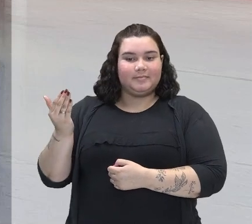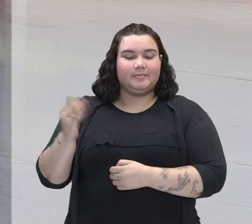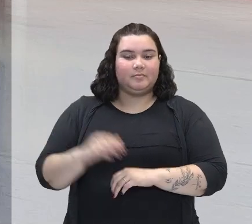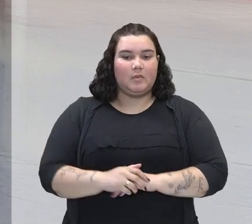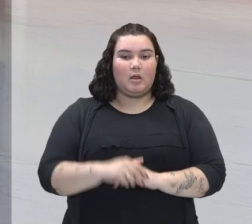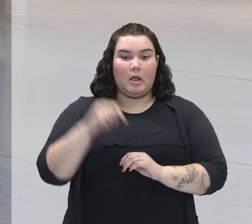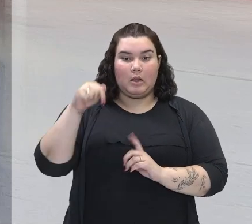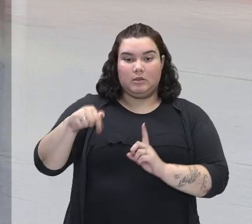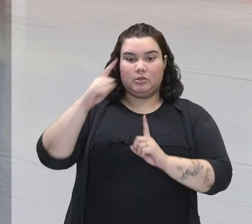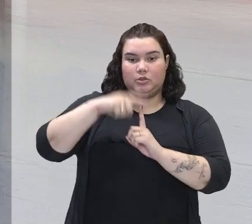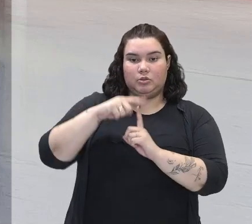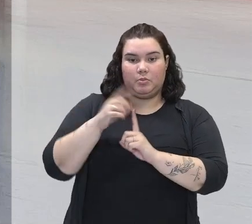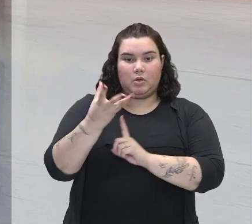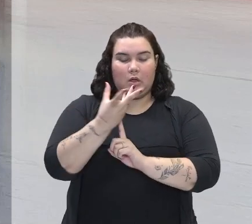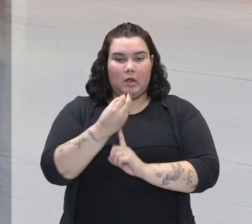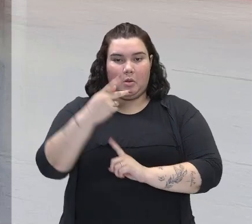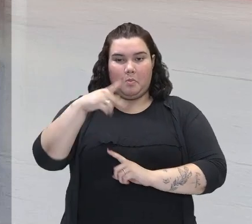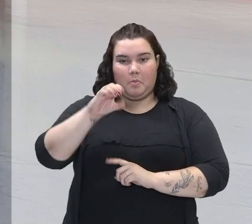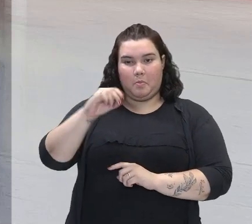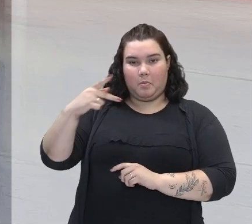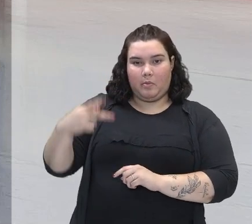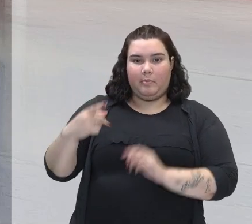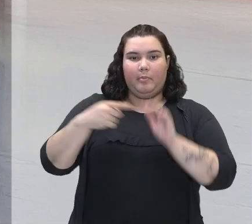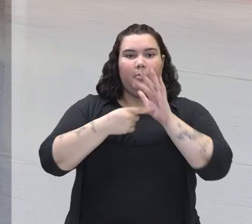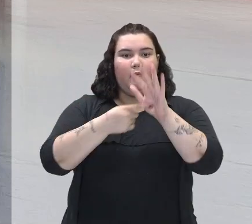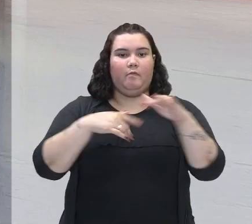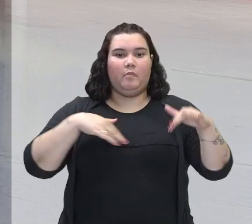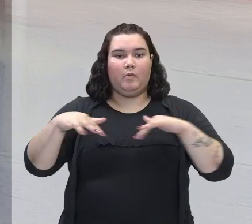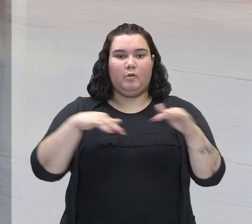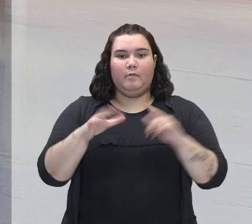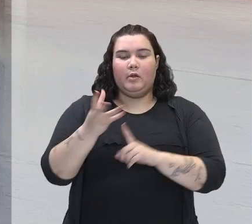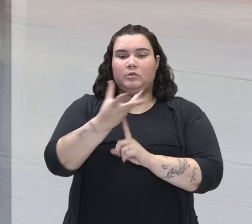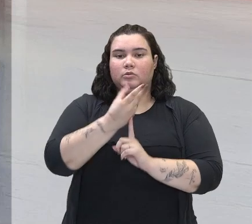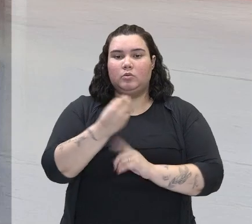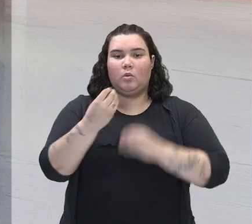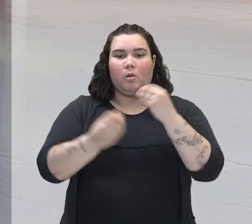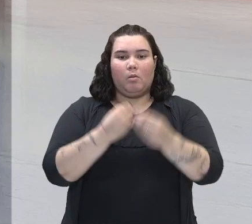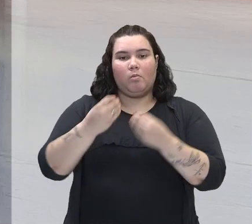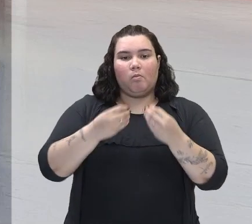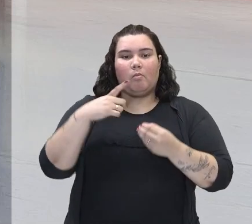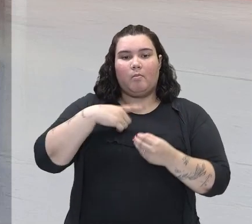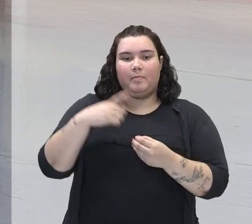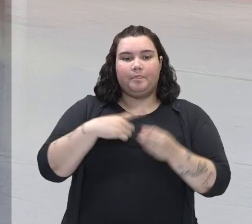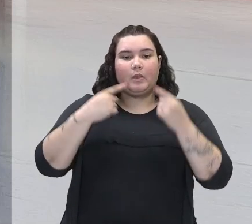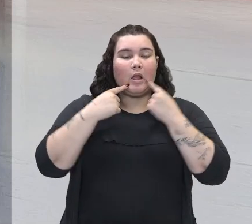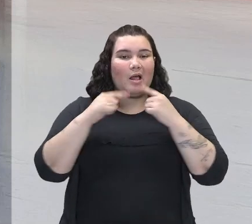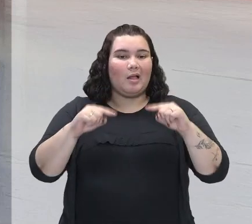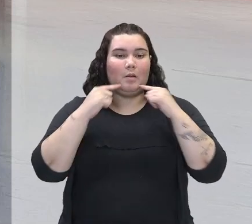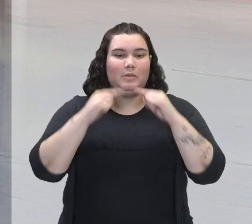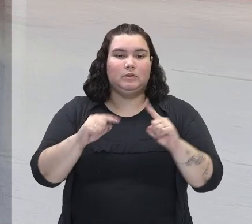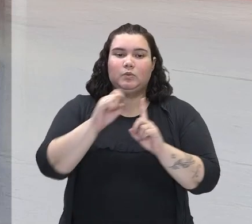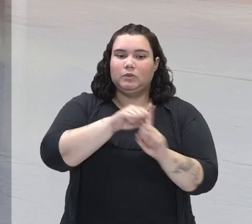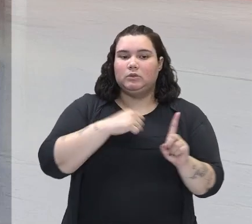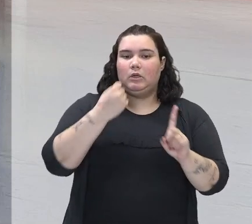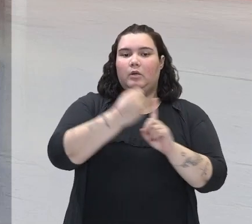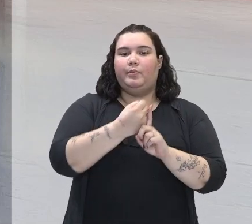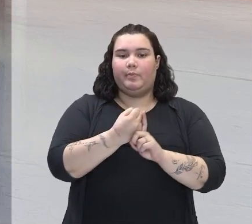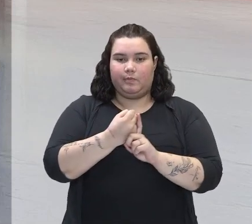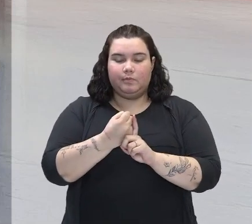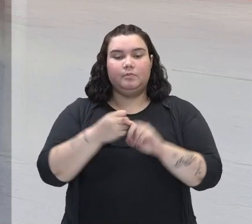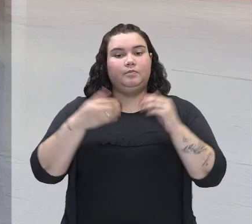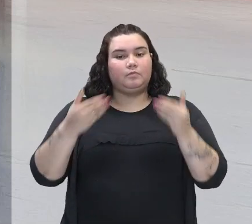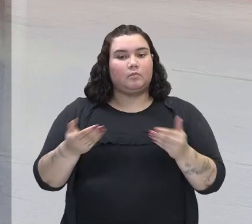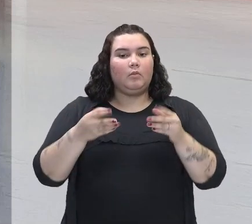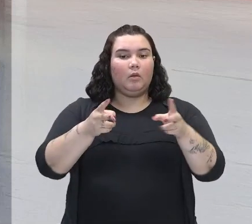art ela já foi um movimento artístico, ela traz, né, essas inquietações, essa crítica social. Então a